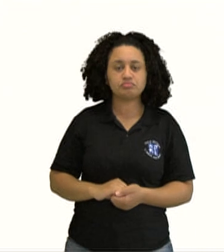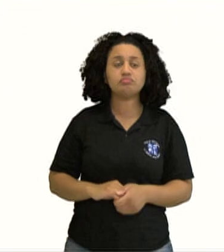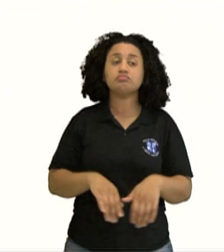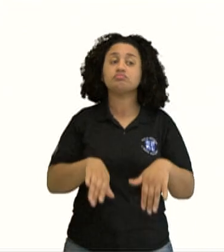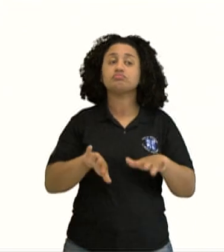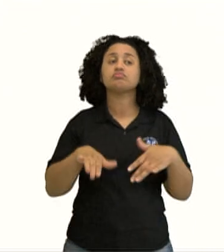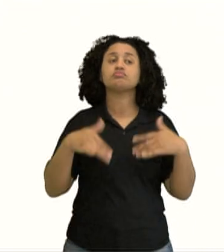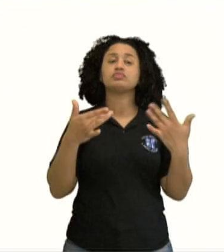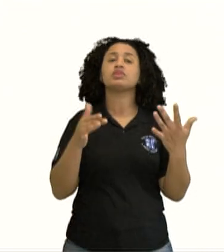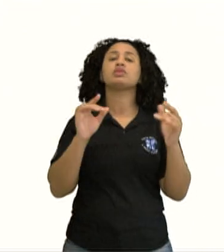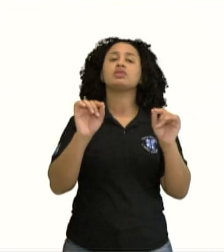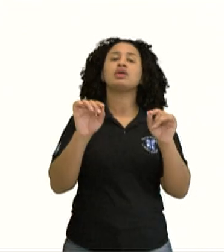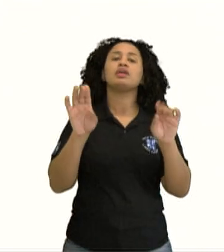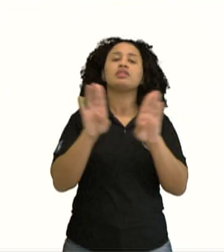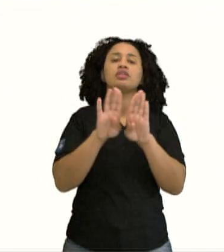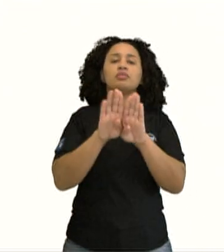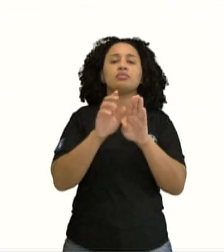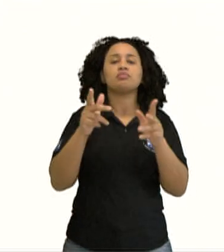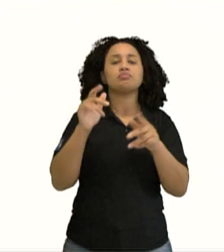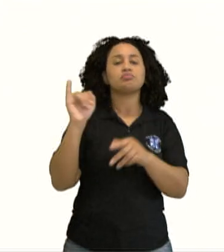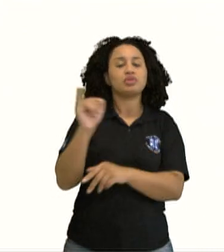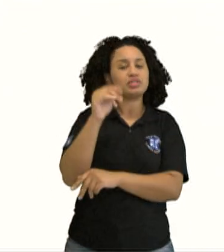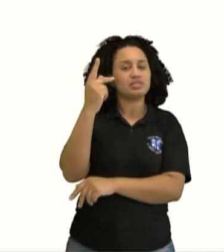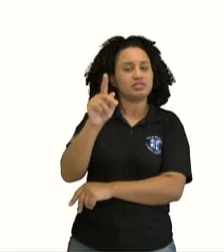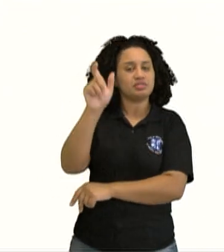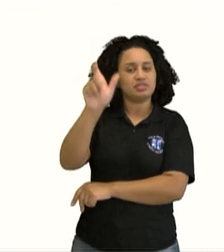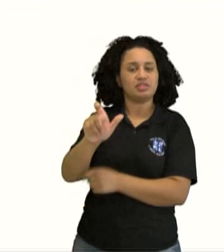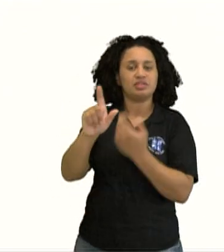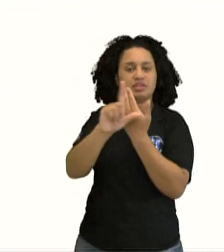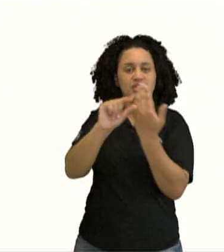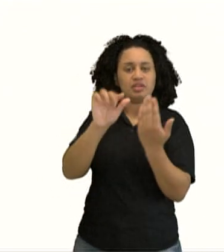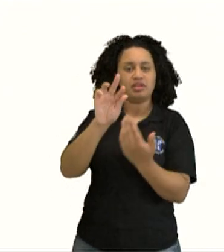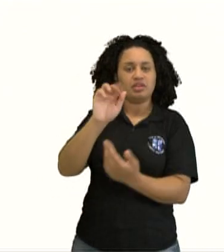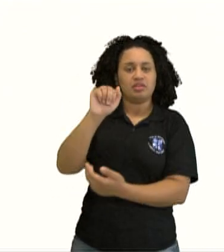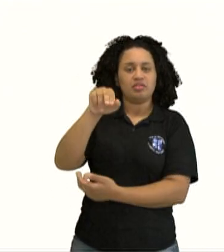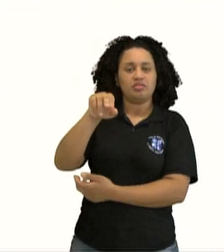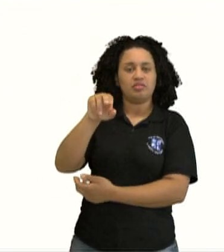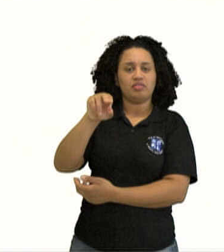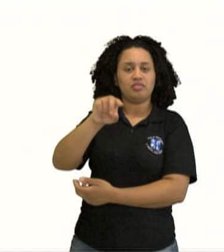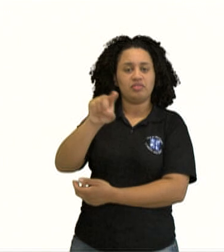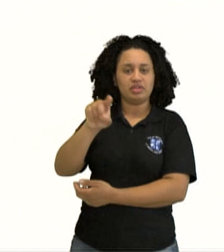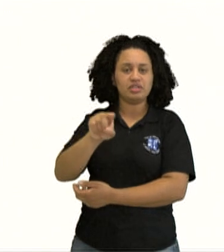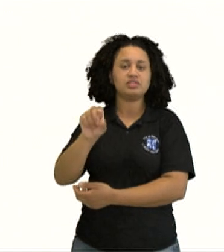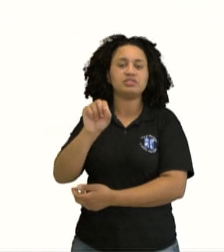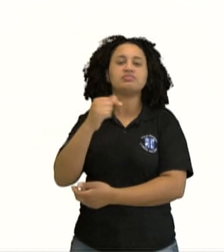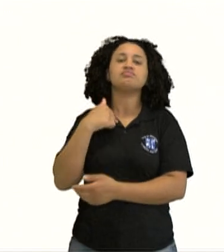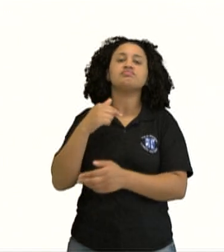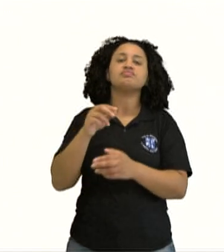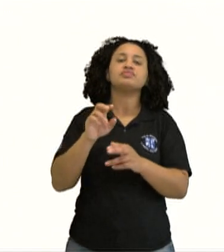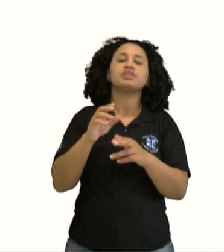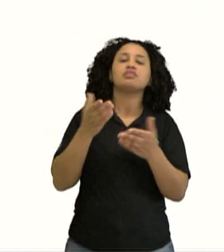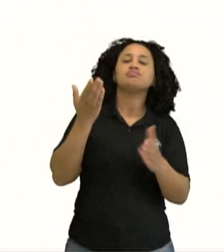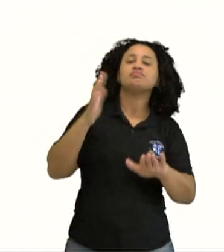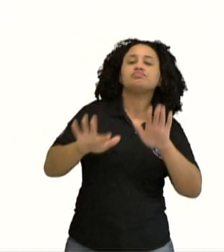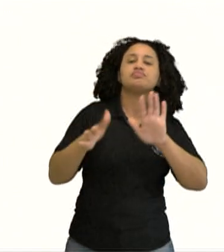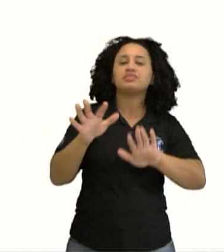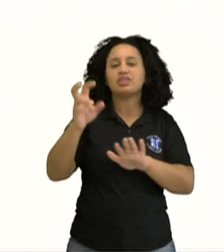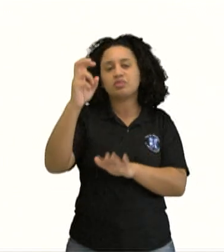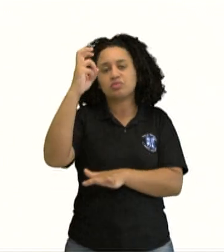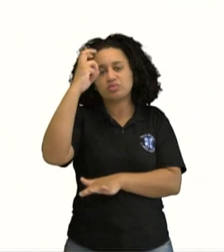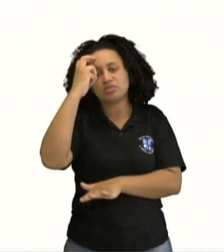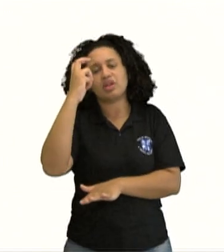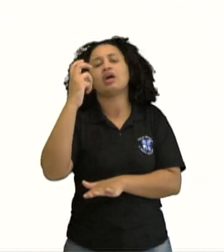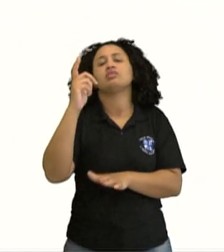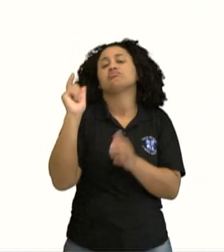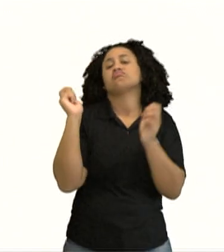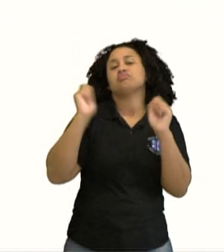Então, pessoal, bem importante para Franz Boas, né, a ideia do relativismo cultural, de você ter essa capacidade realmente de